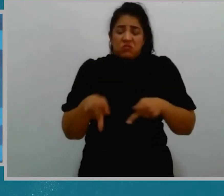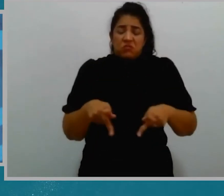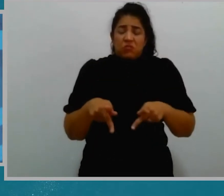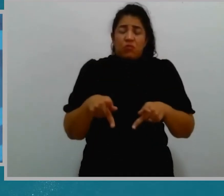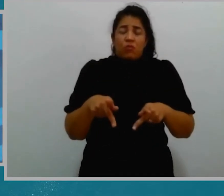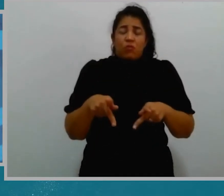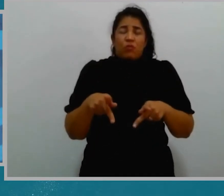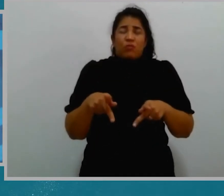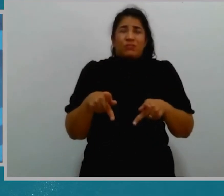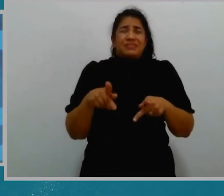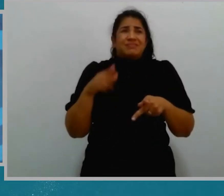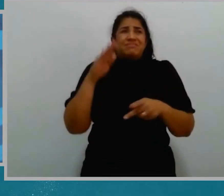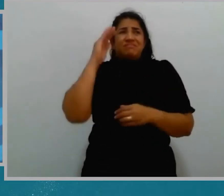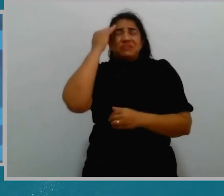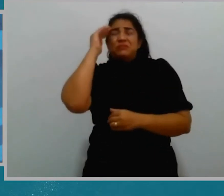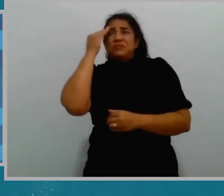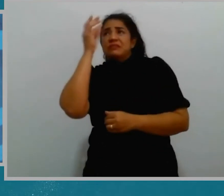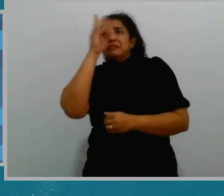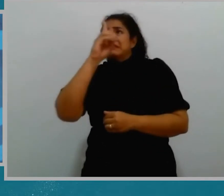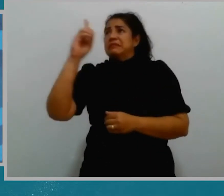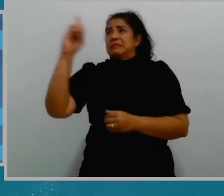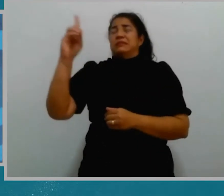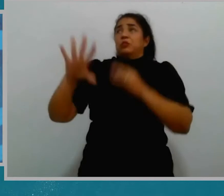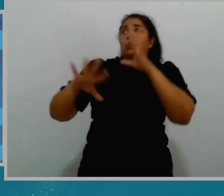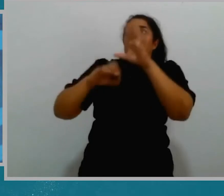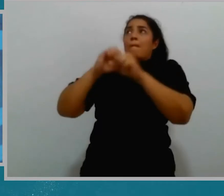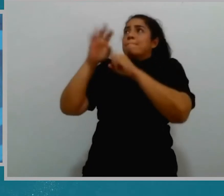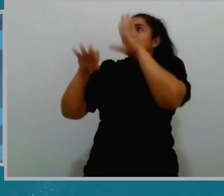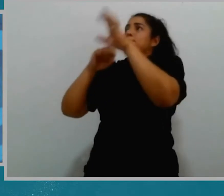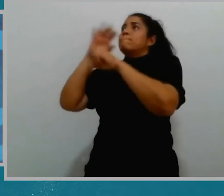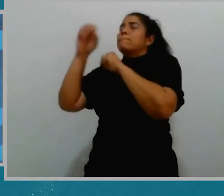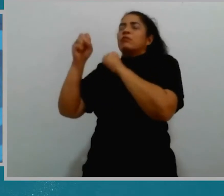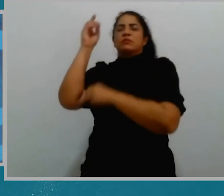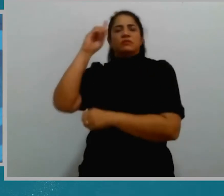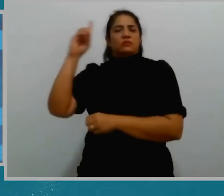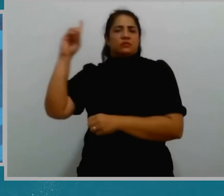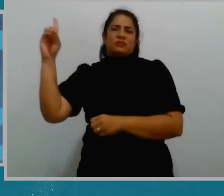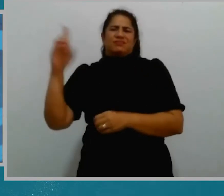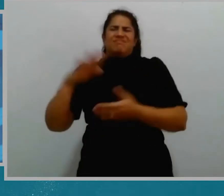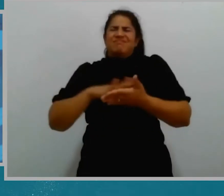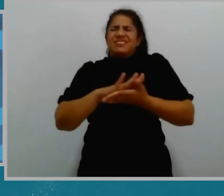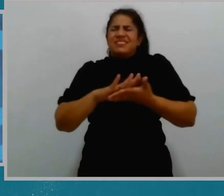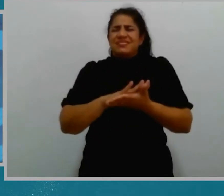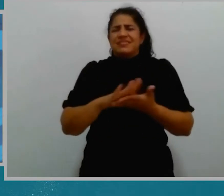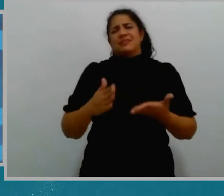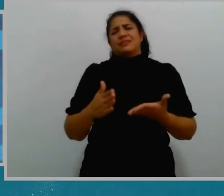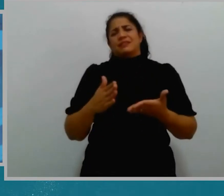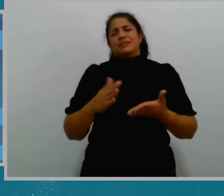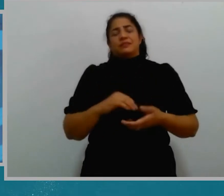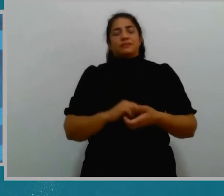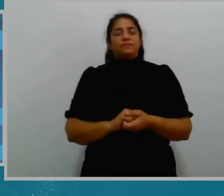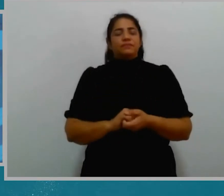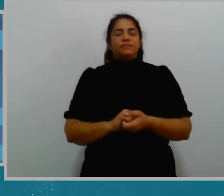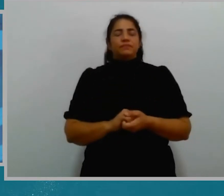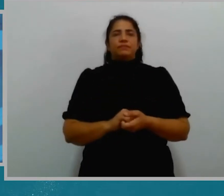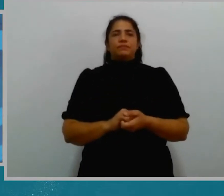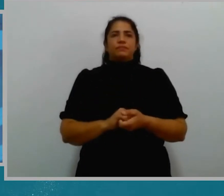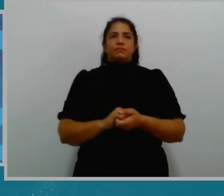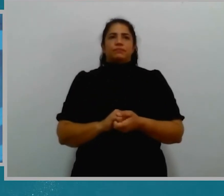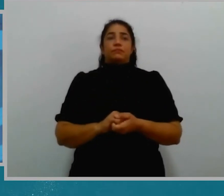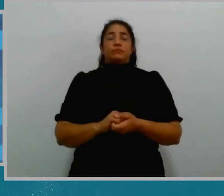busque a Deus. Assim diz o Senhor, registrai este, como se não tivera